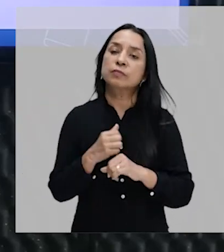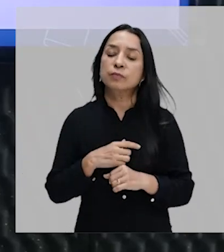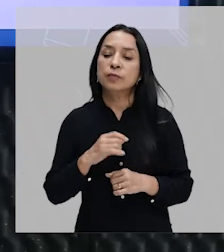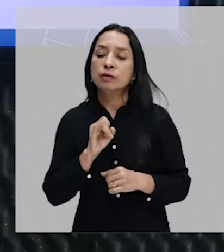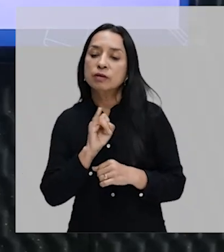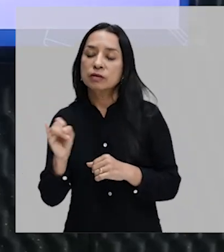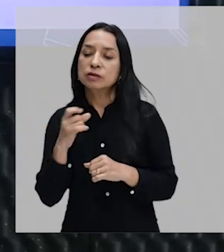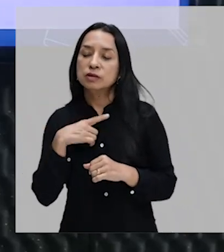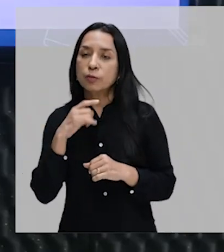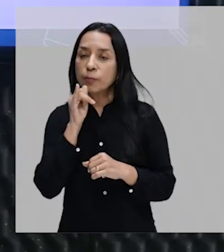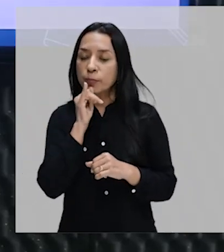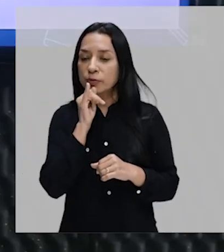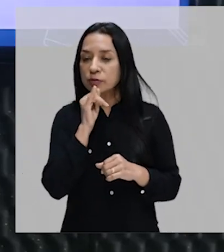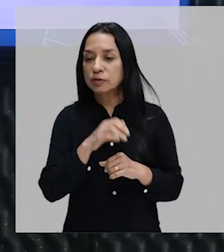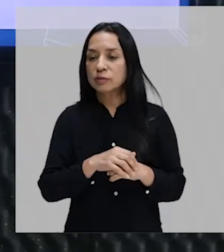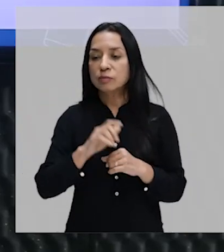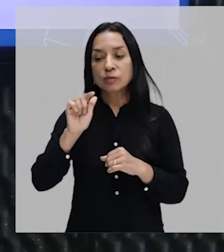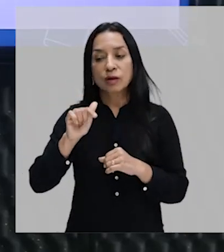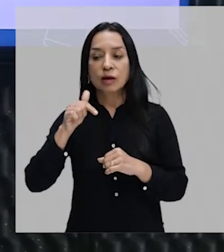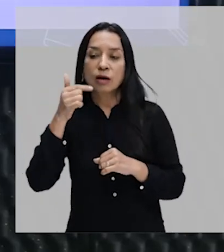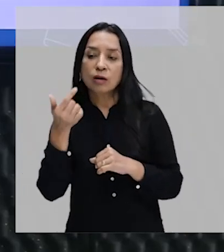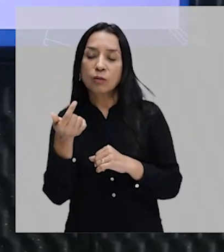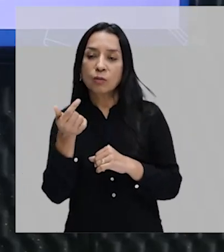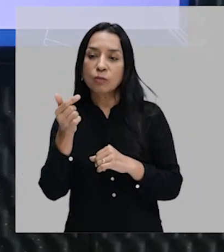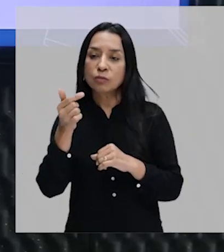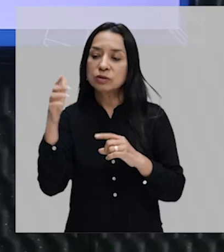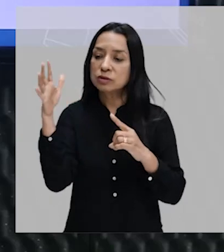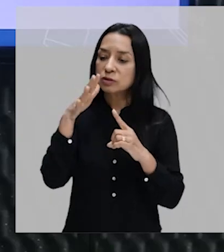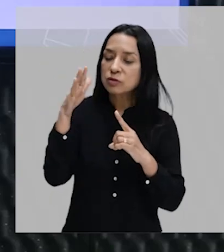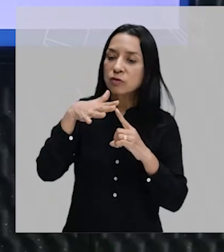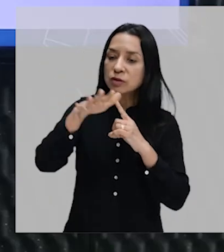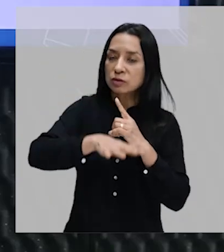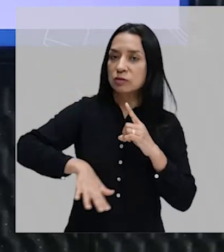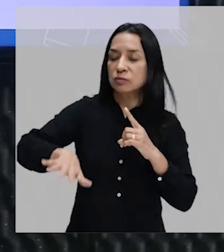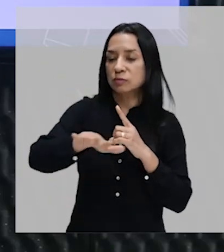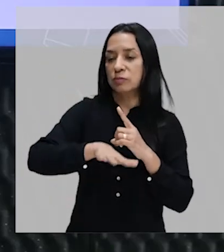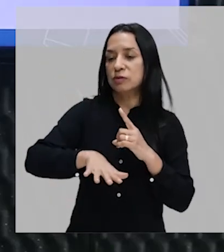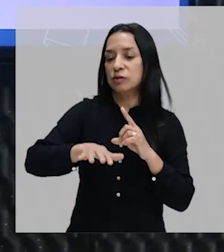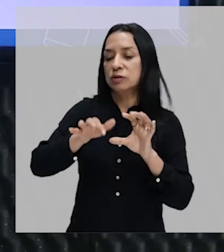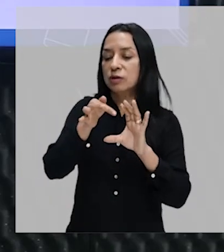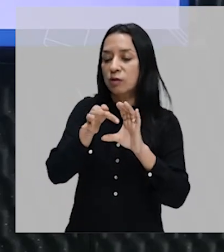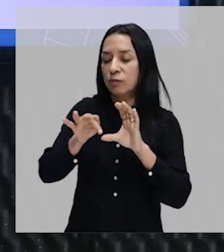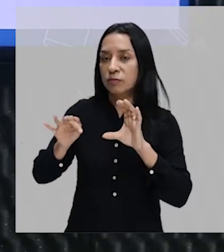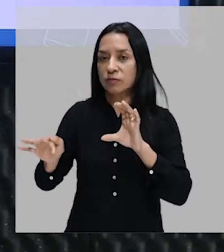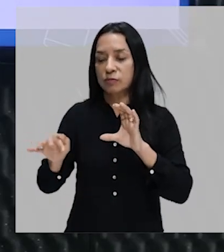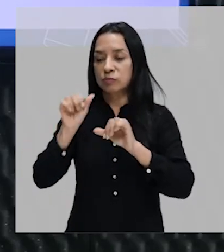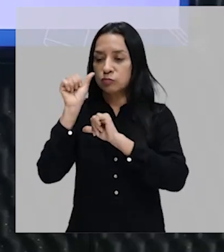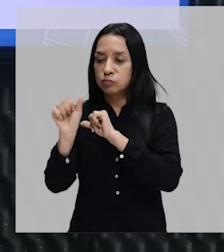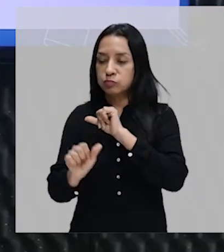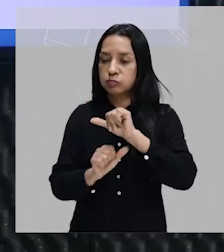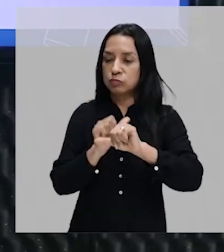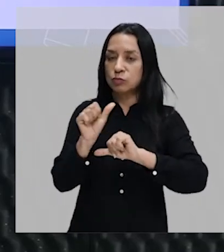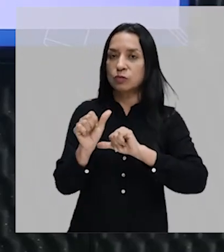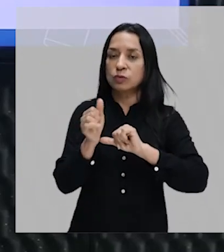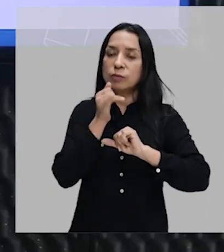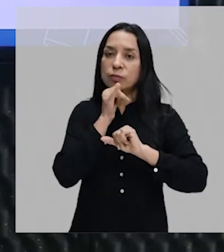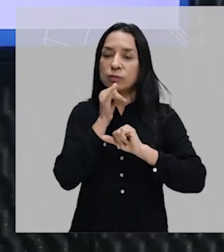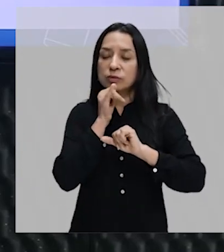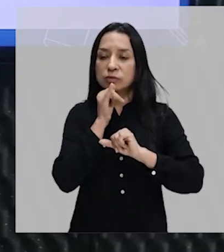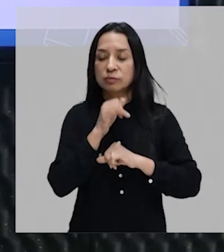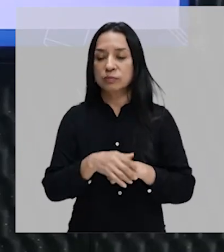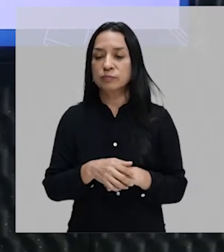me submeto a outras condições ambientais, o meu fenótipo ele vai mudar. Por exemplo,